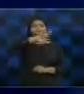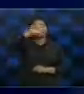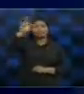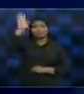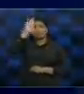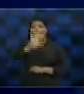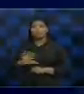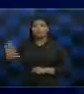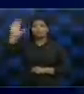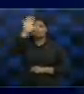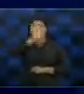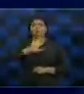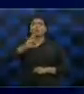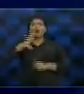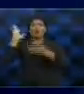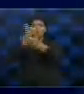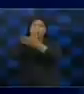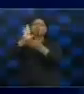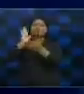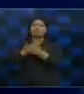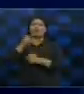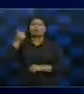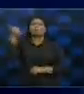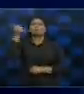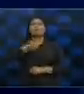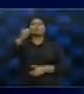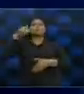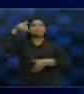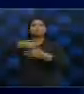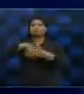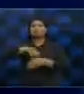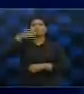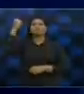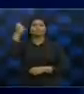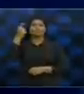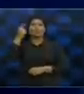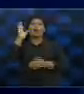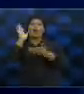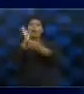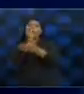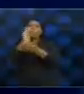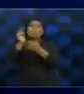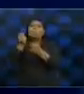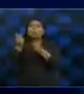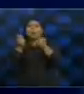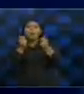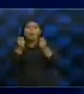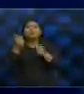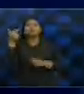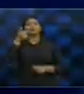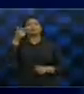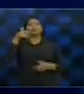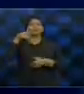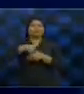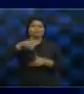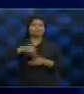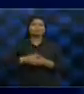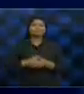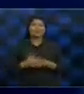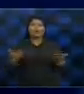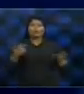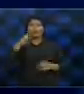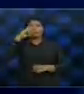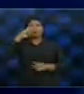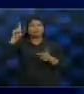nós tivemos a definição em primeiro turno e algumas foram para o segundo turno, como a cidade de Manaus. E a Band, mais uma vez,